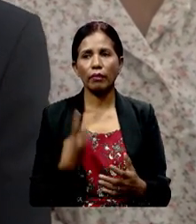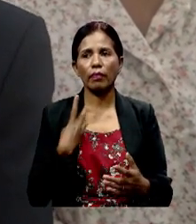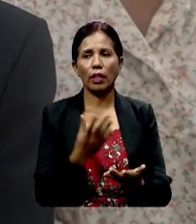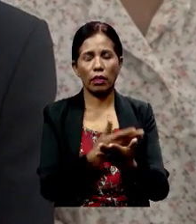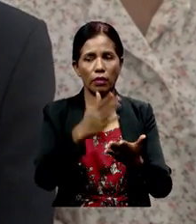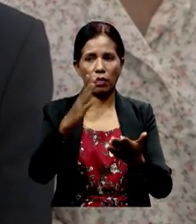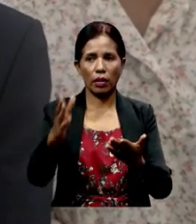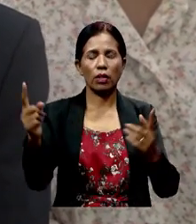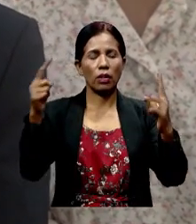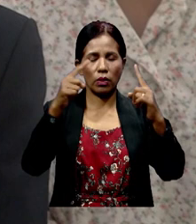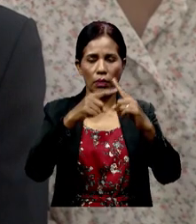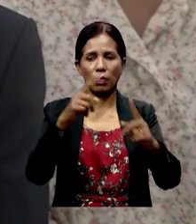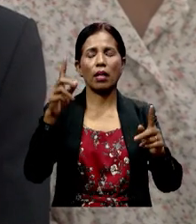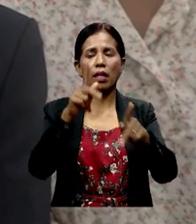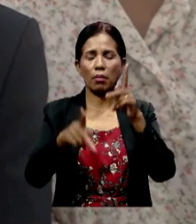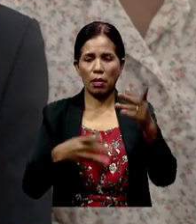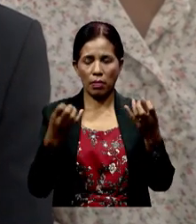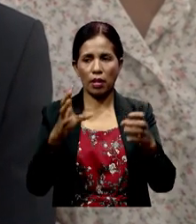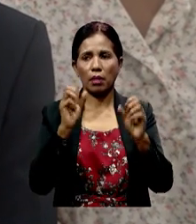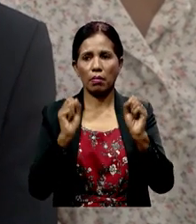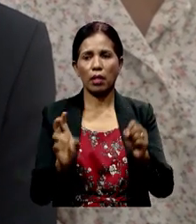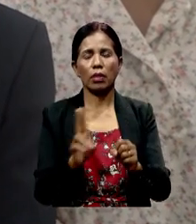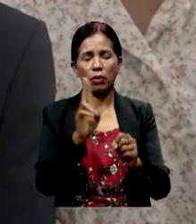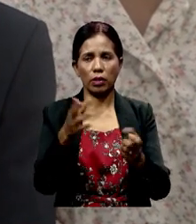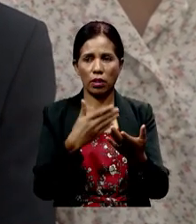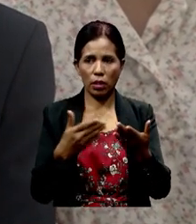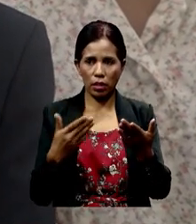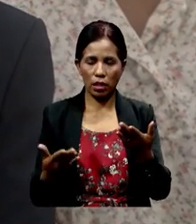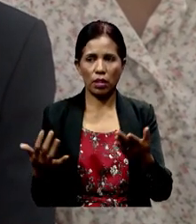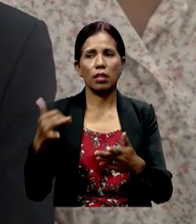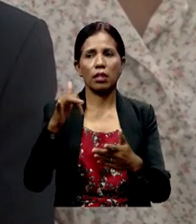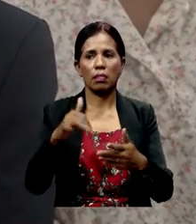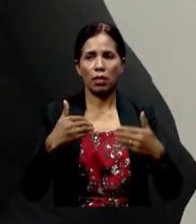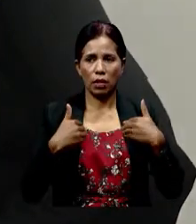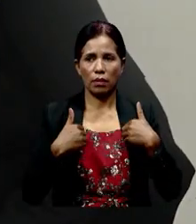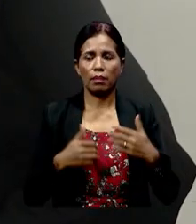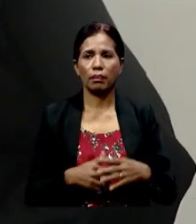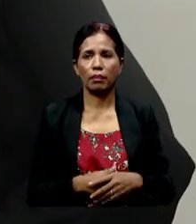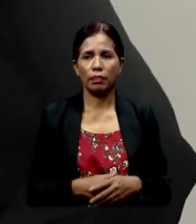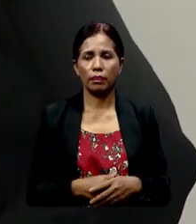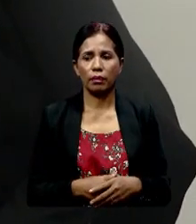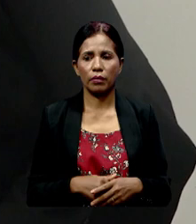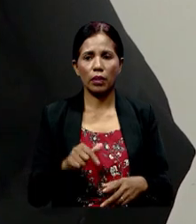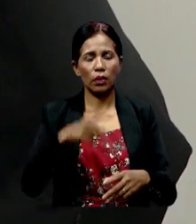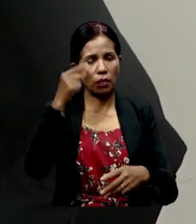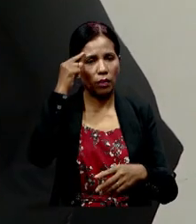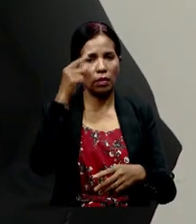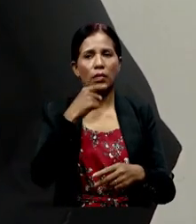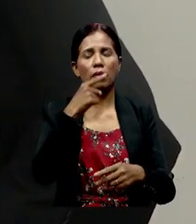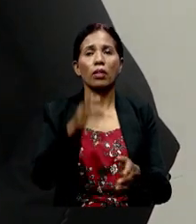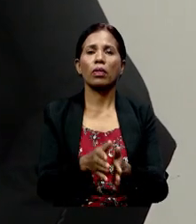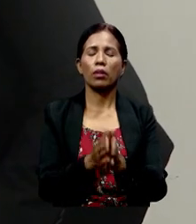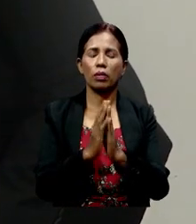distribuição ne se tova ia ma barak para tuno ne bele utiliza fasilidade se neve ma ka ia ne. Além de ne governante ne mos, husu